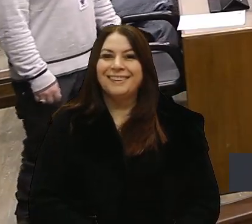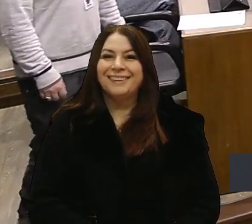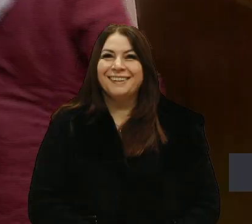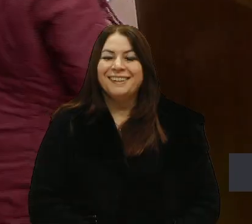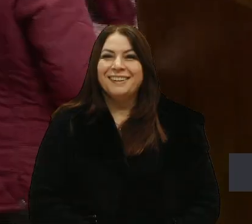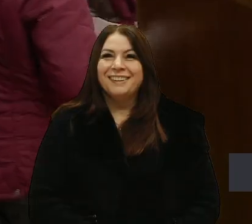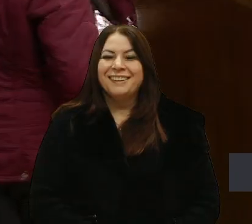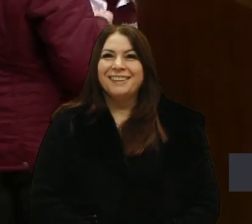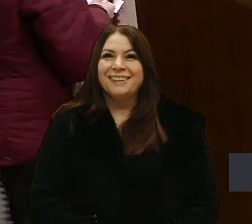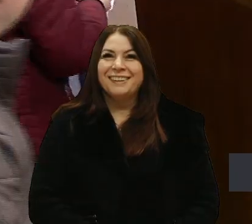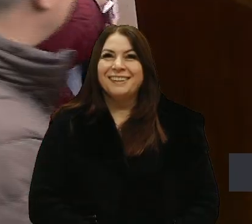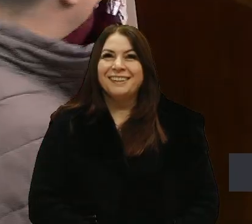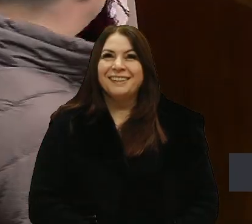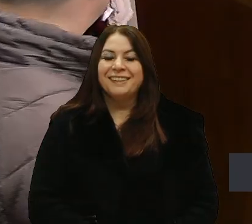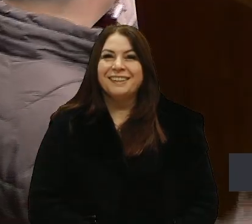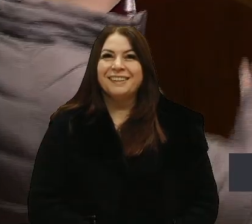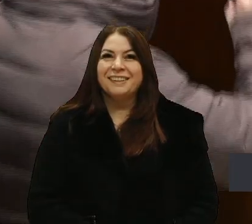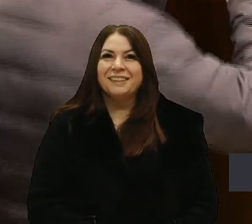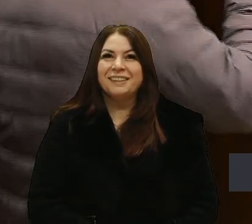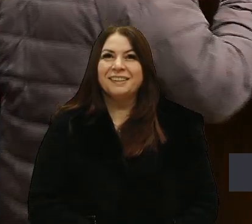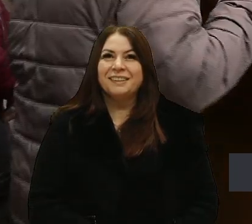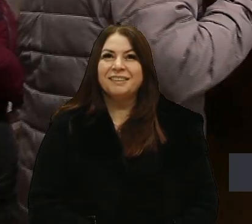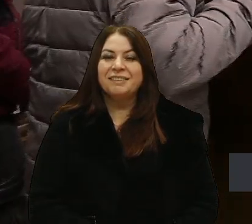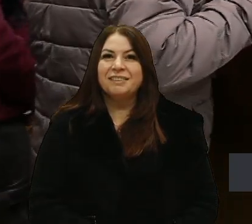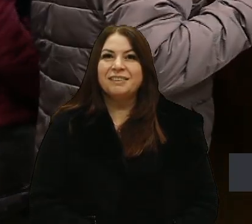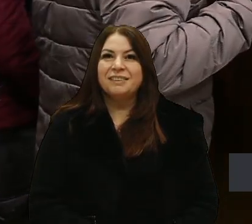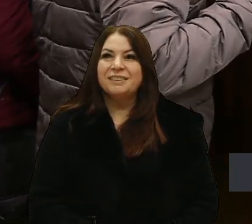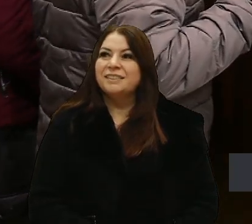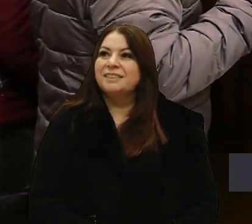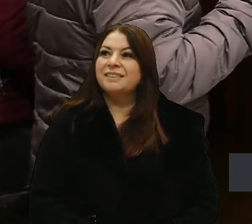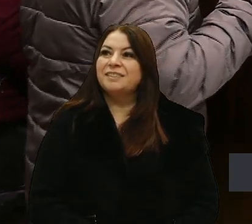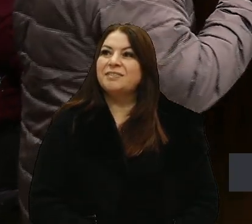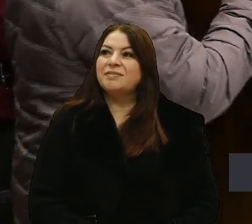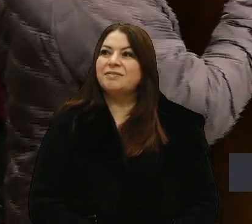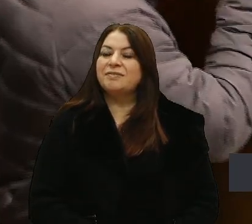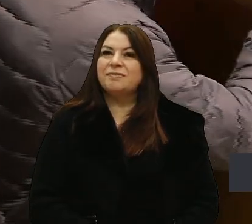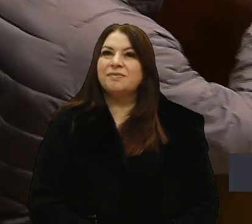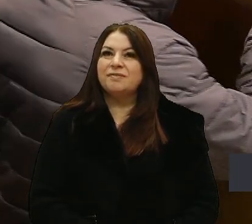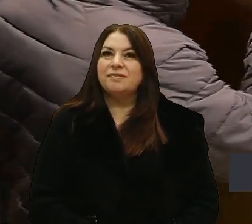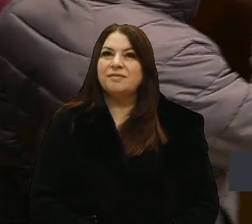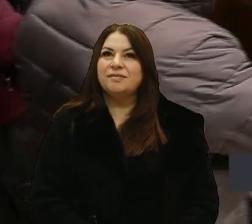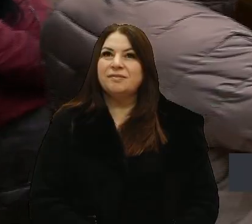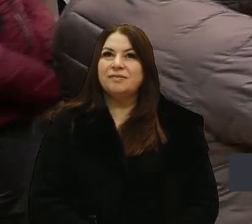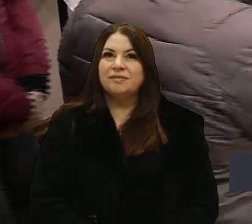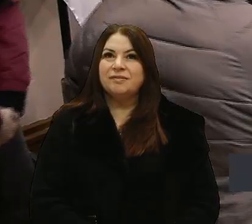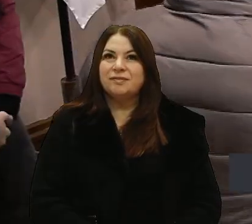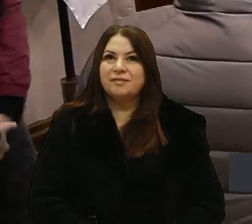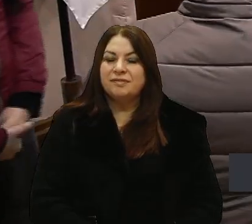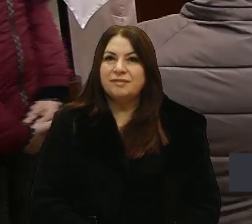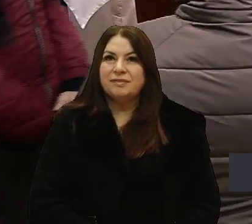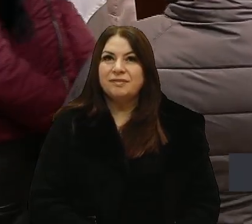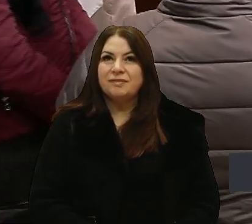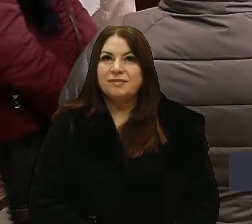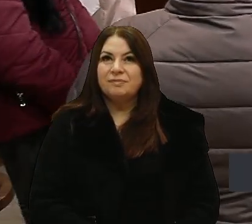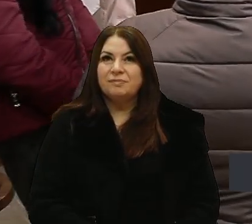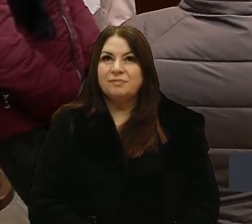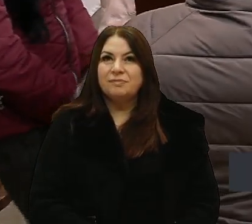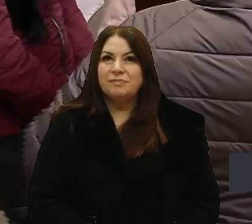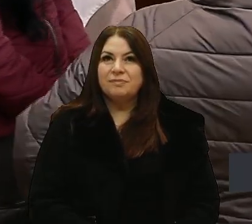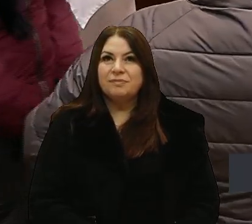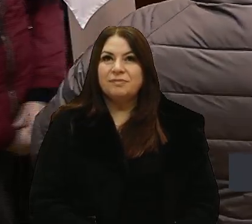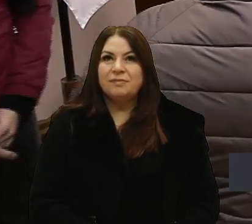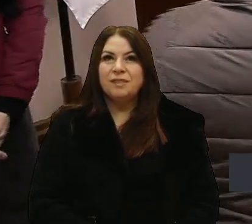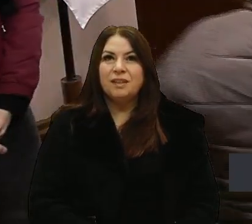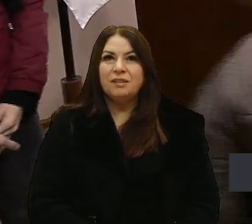Obrigada. Tudo bem? Se quiserem usar o banco, temos. Se não quiserem, tudo bem. Acho que não precisamos, somos